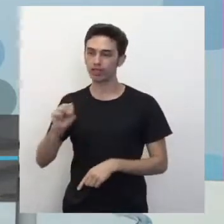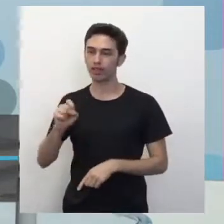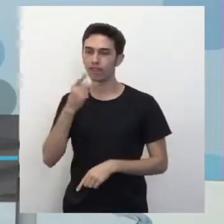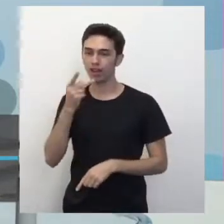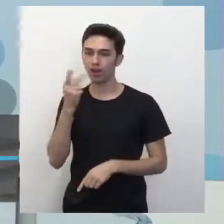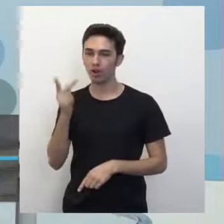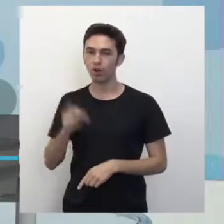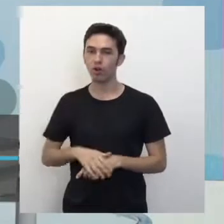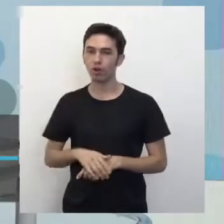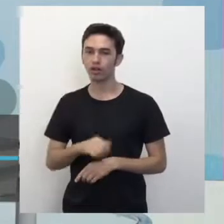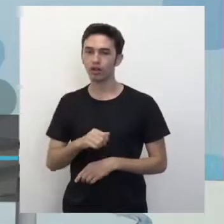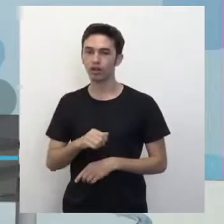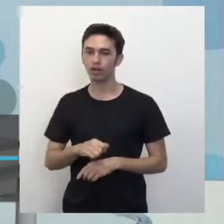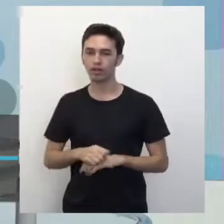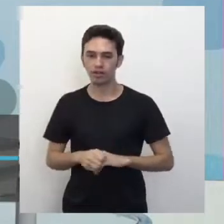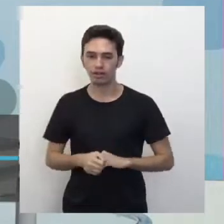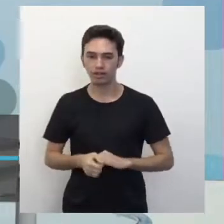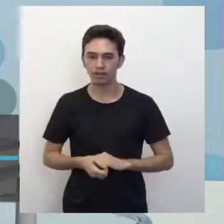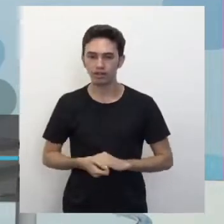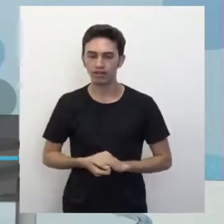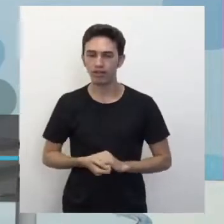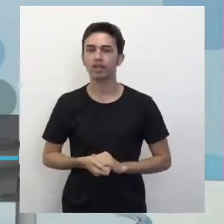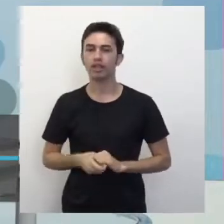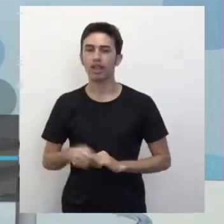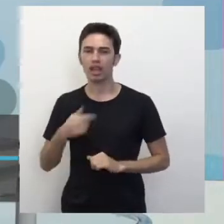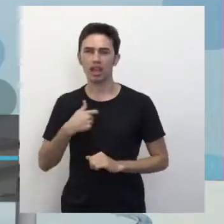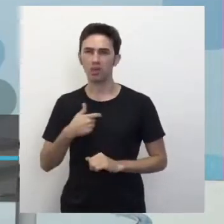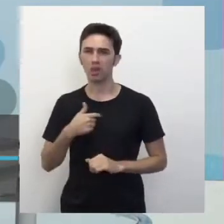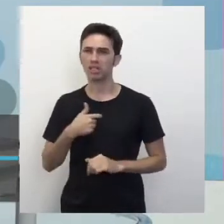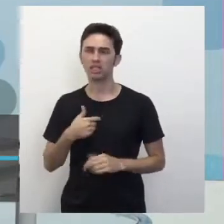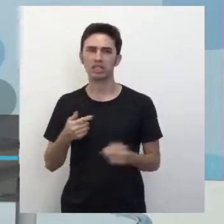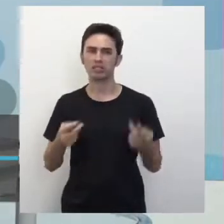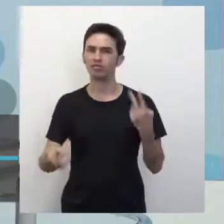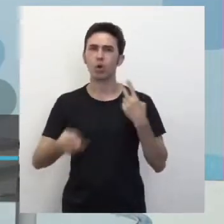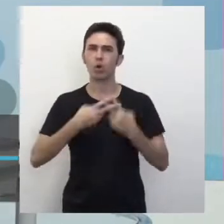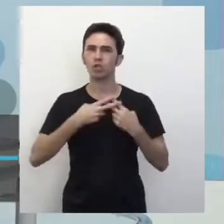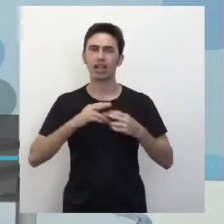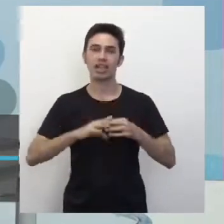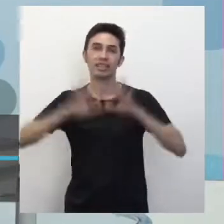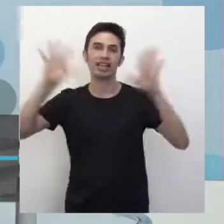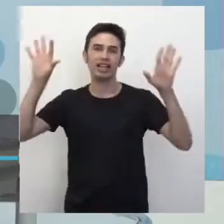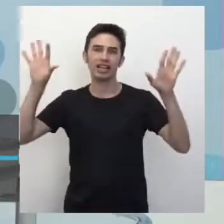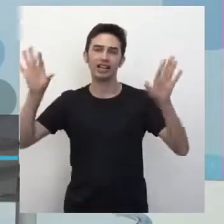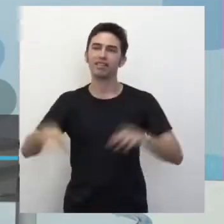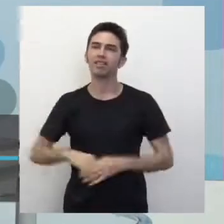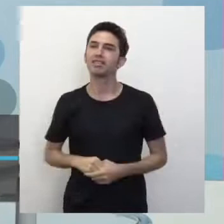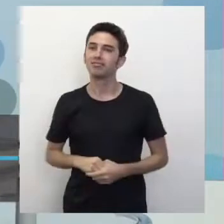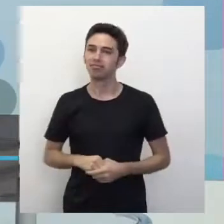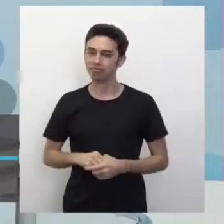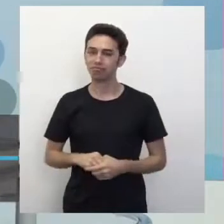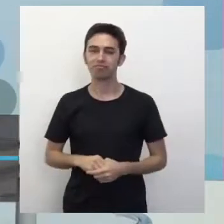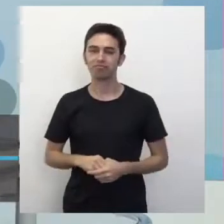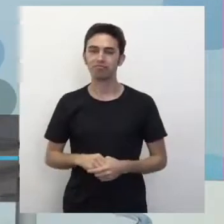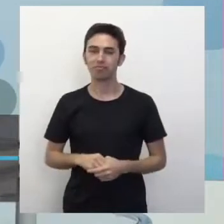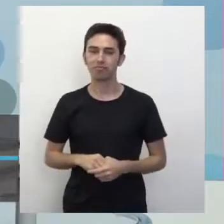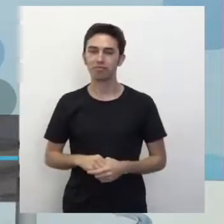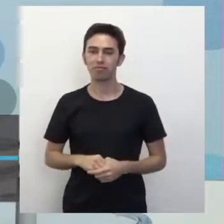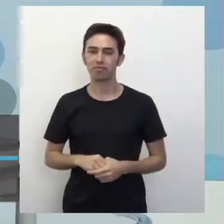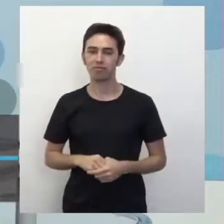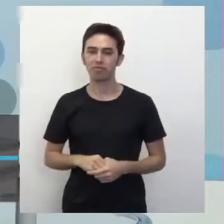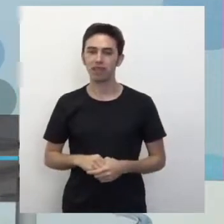resposta sartreana, né, estou condenado a ser livre. E além disso surgiram outras respostas, como por exemplo, a